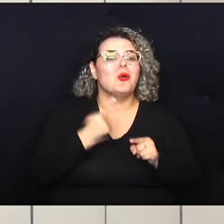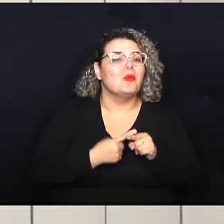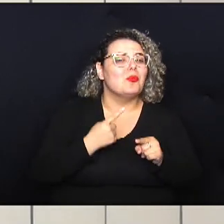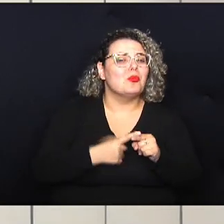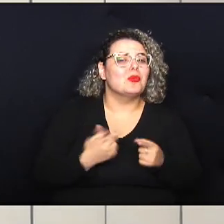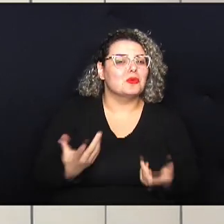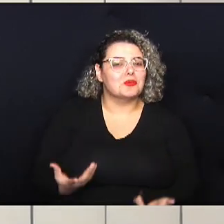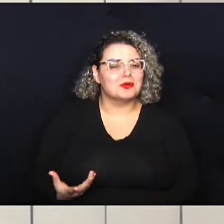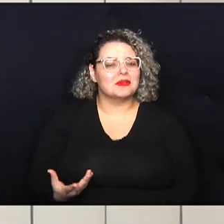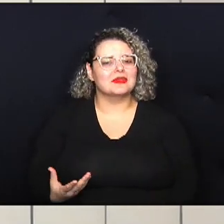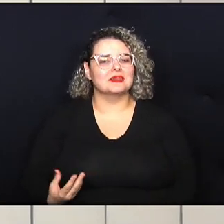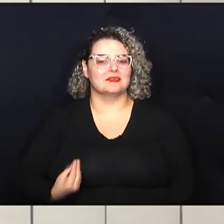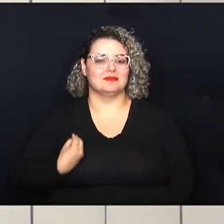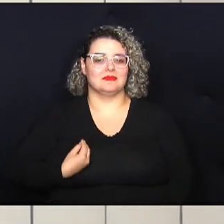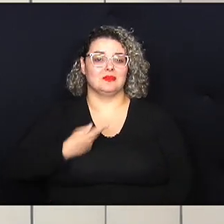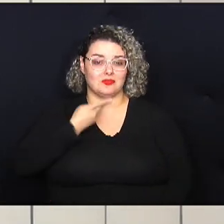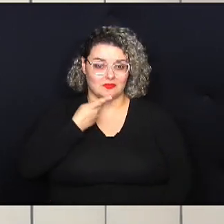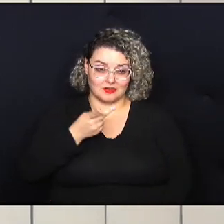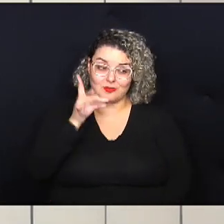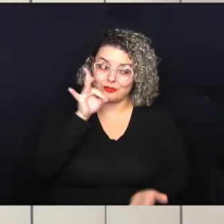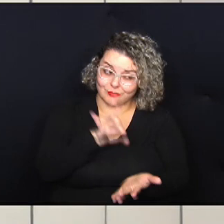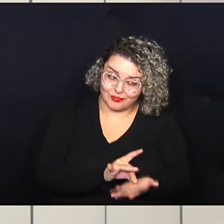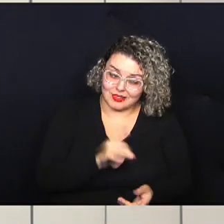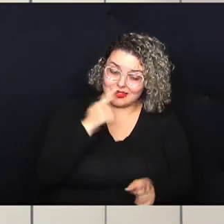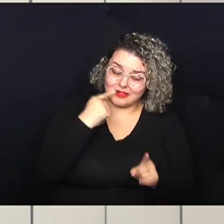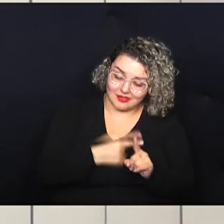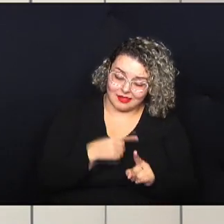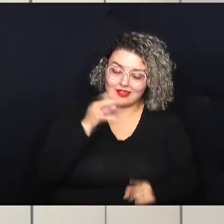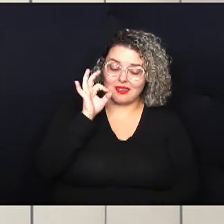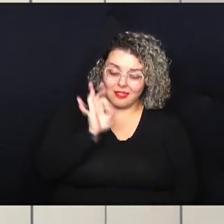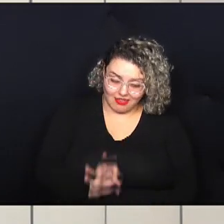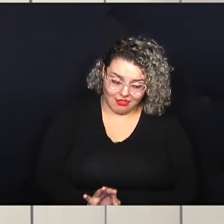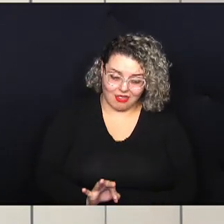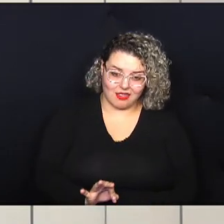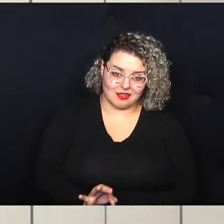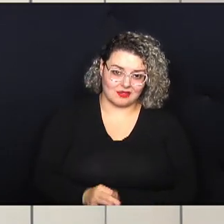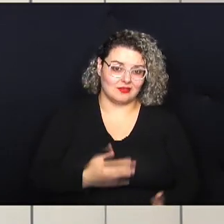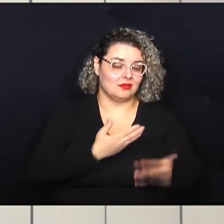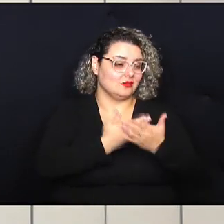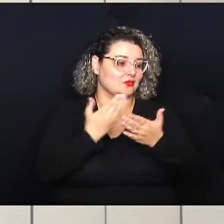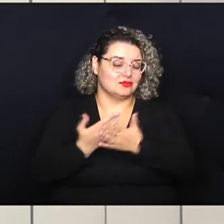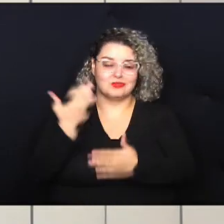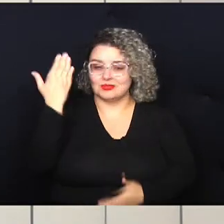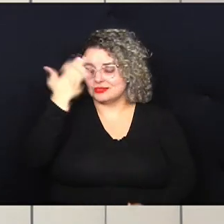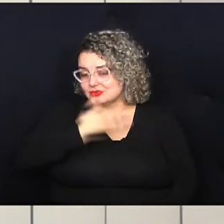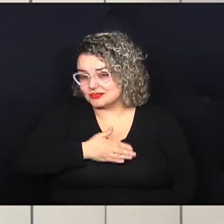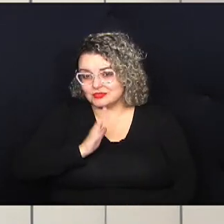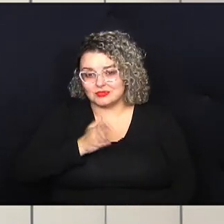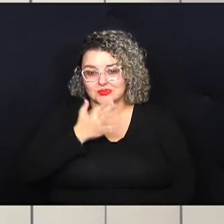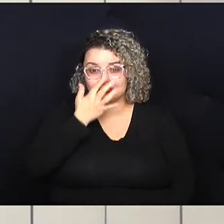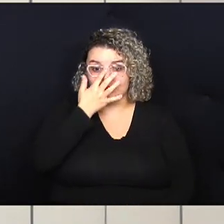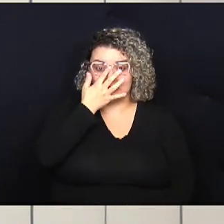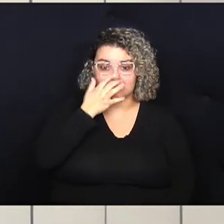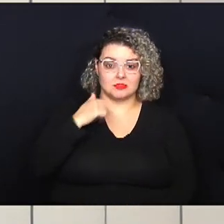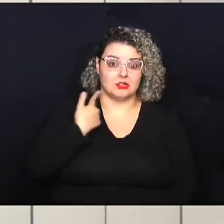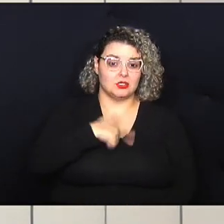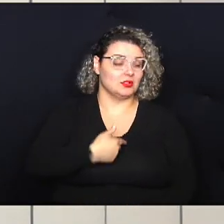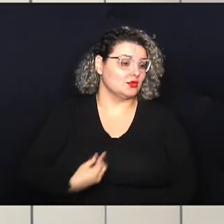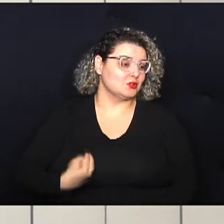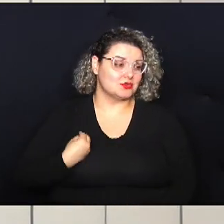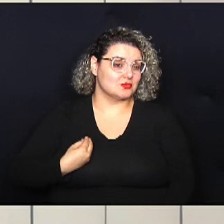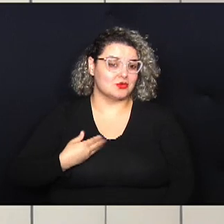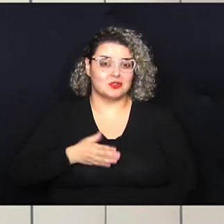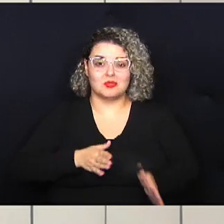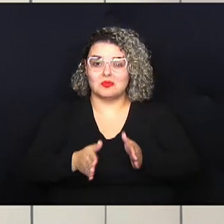estou afirmando isso, né, porque estudos comprovaram já que nós estamos vivendo em uma época